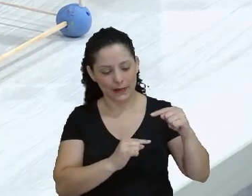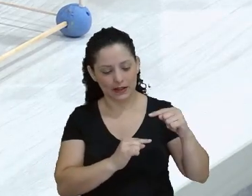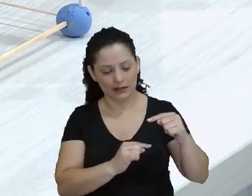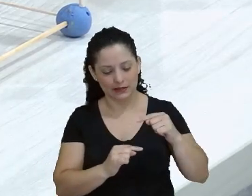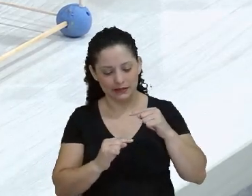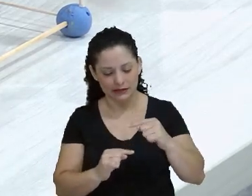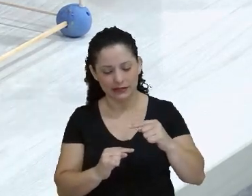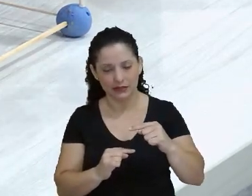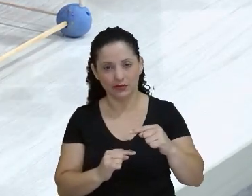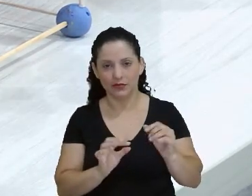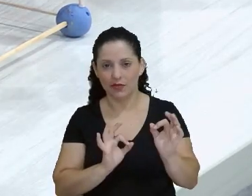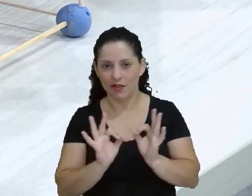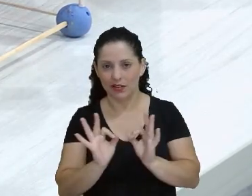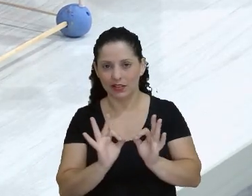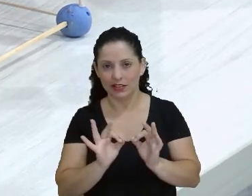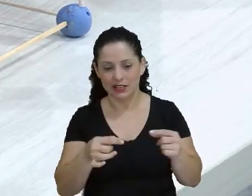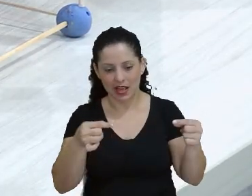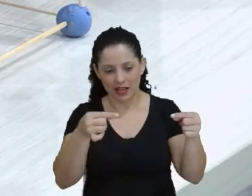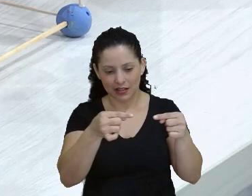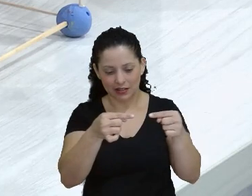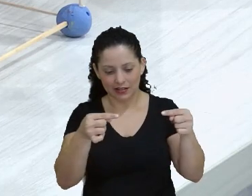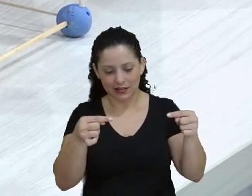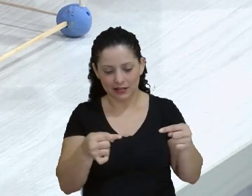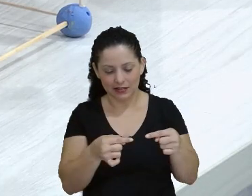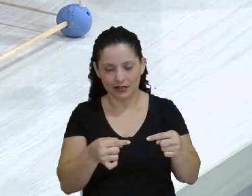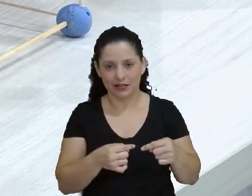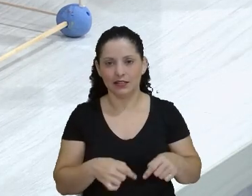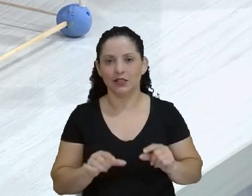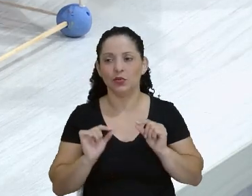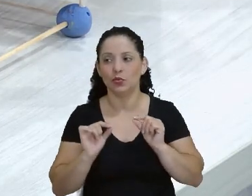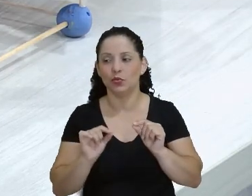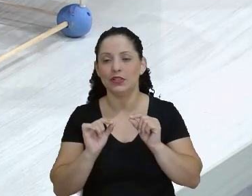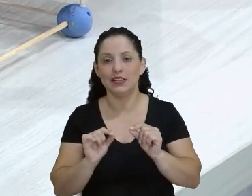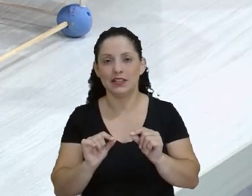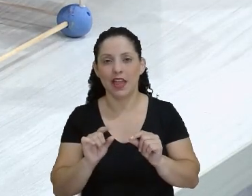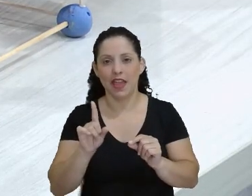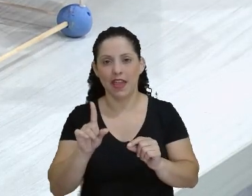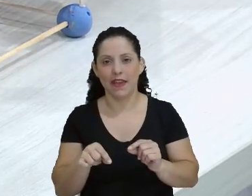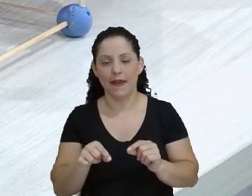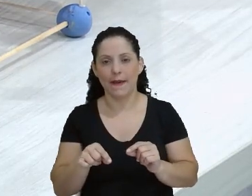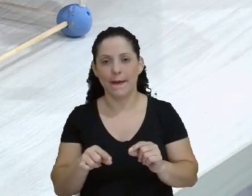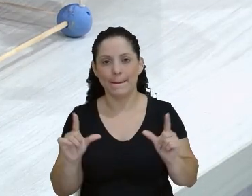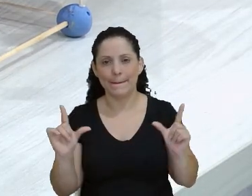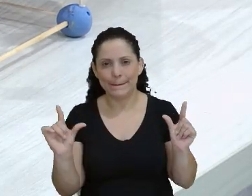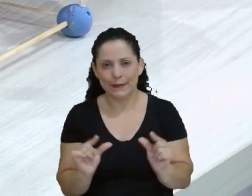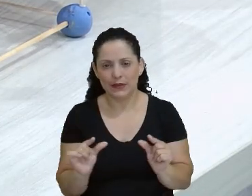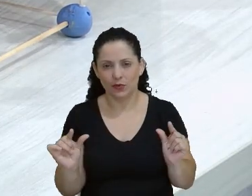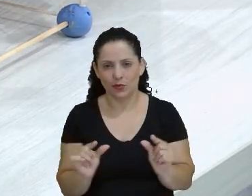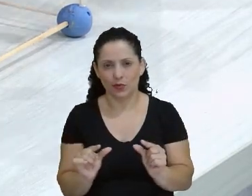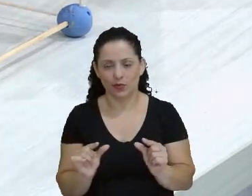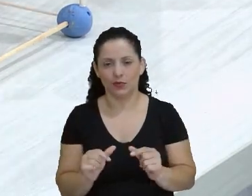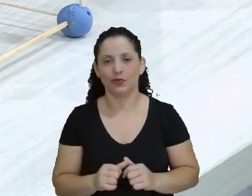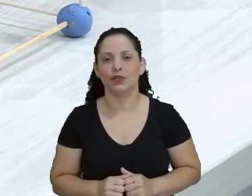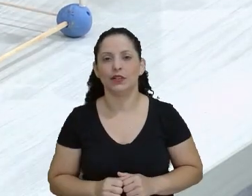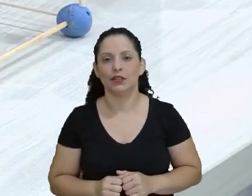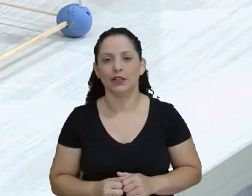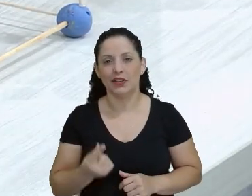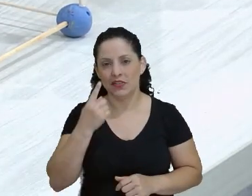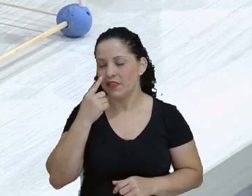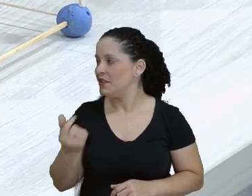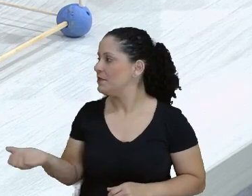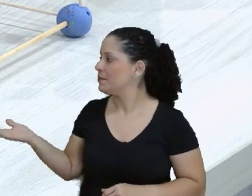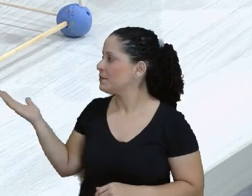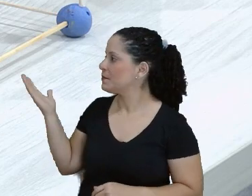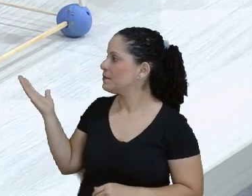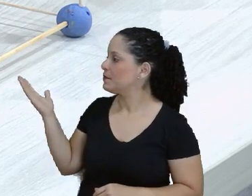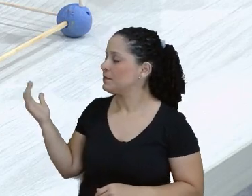para representar as faces menores do sólido que a gente está formando aqui. Já